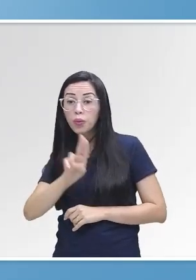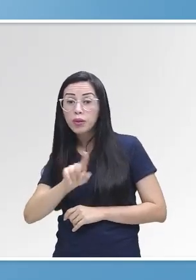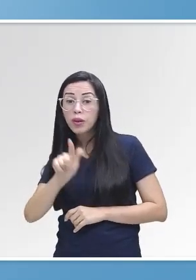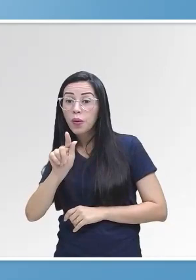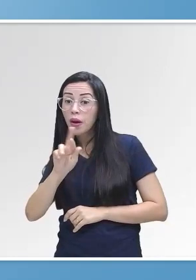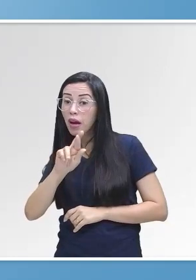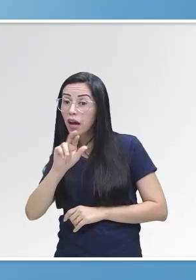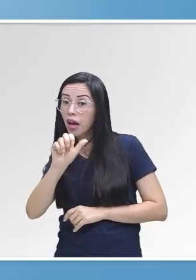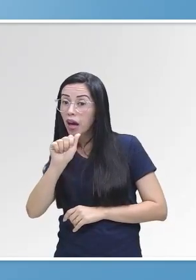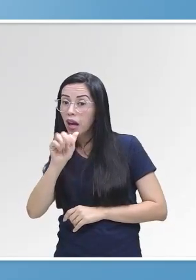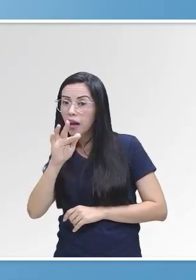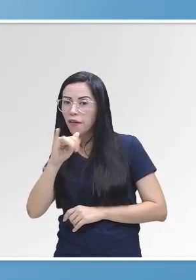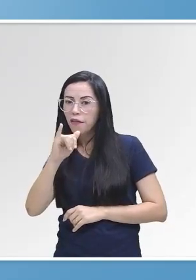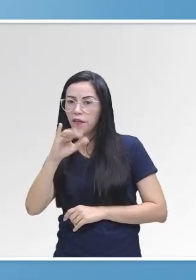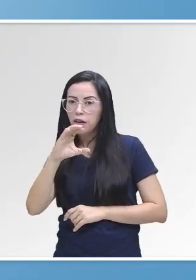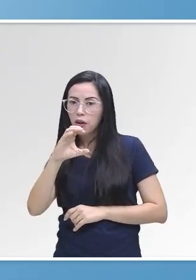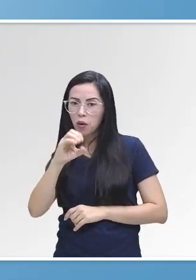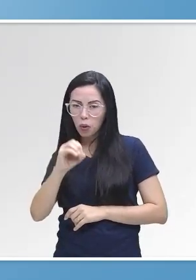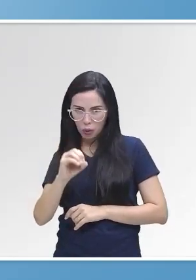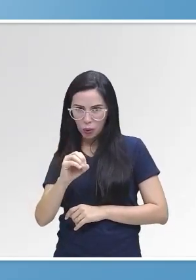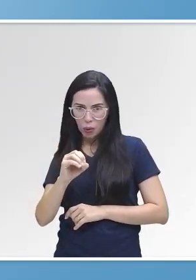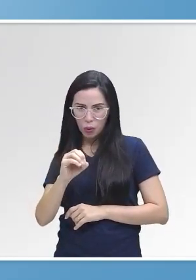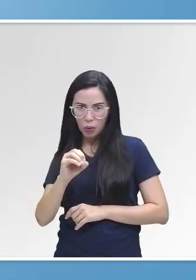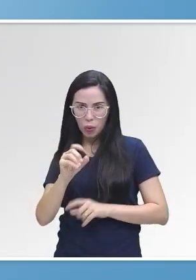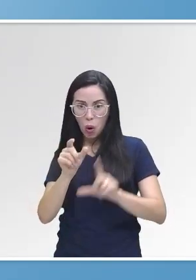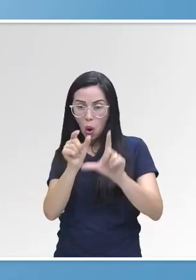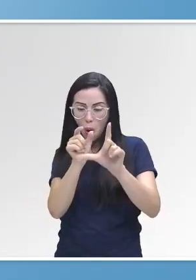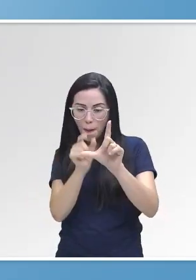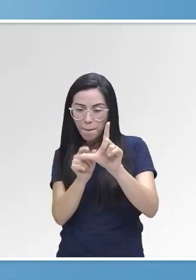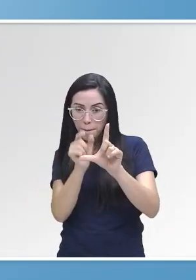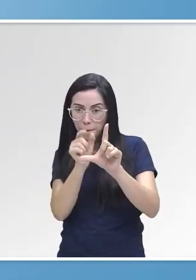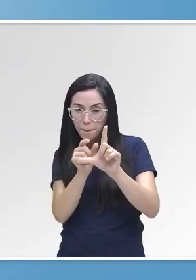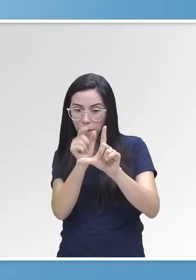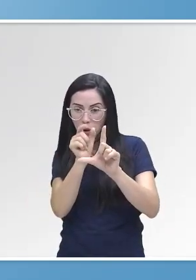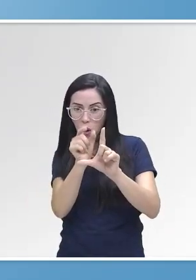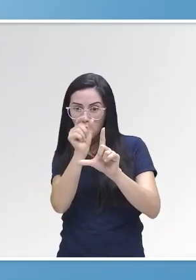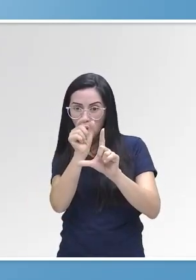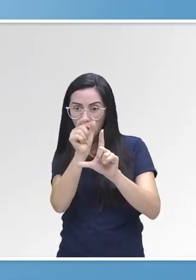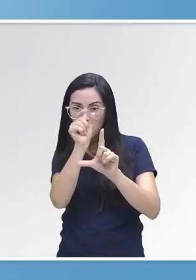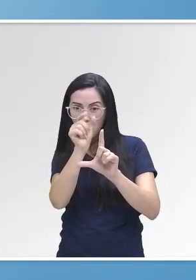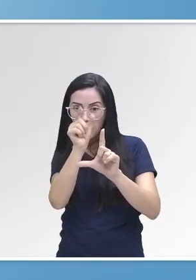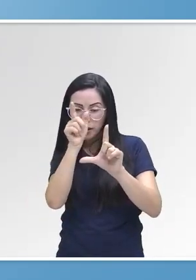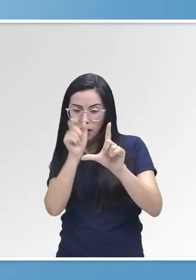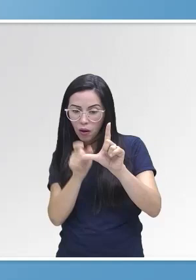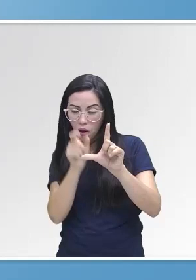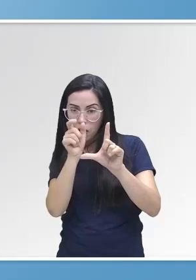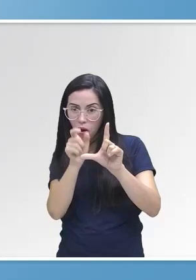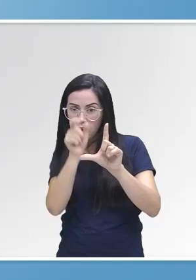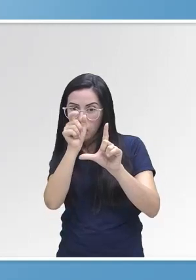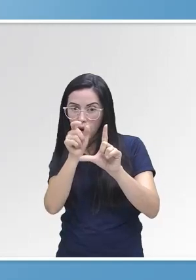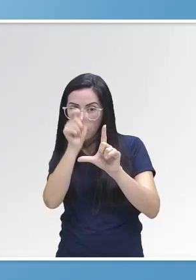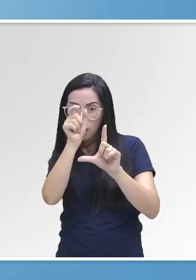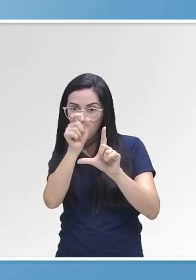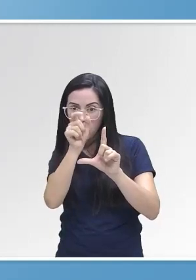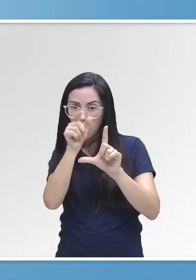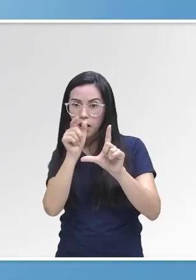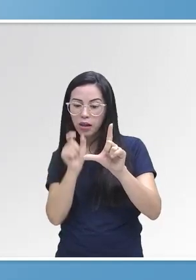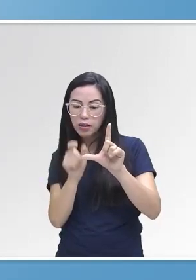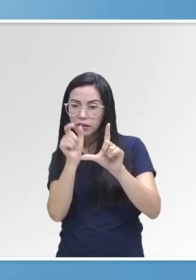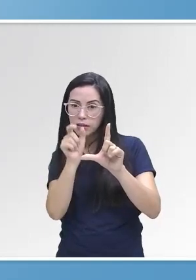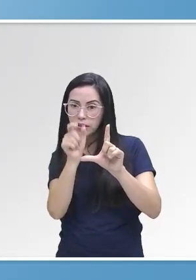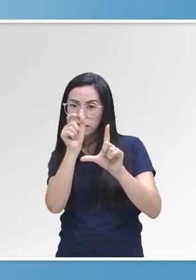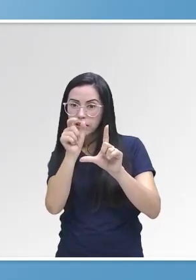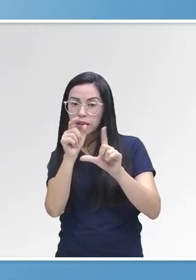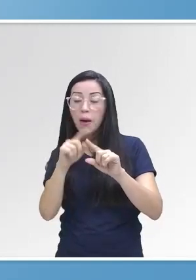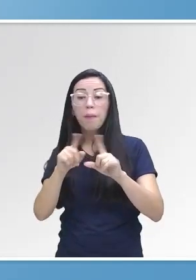foram representadas o quê com bloquinhos eu fiz bloquinhos isso aí mas o que que eu tinha primeiro